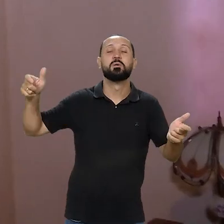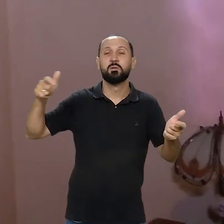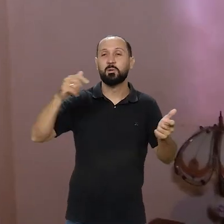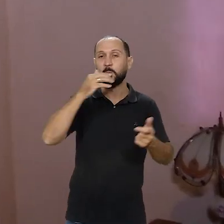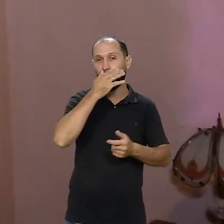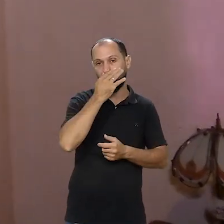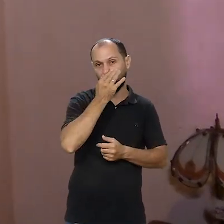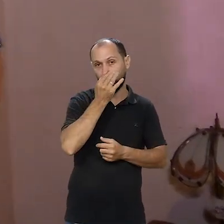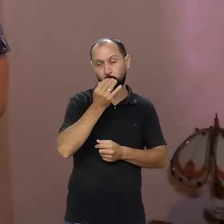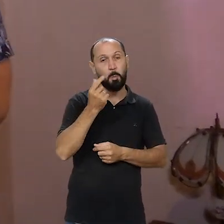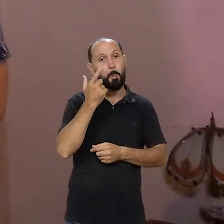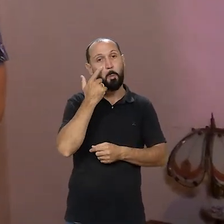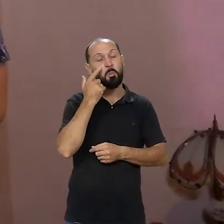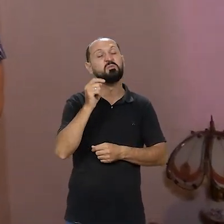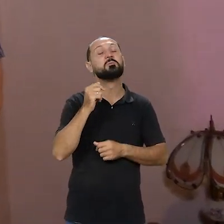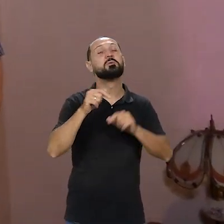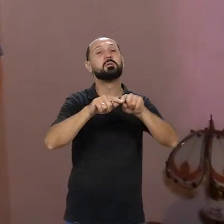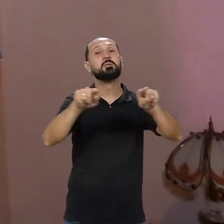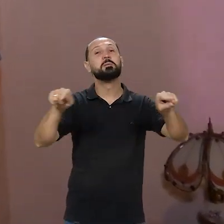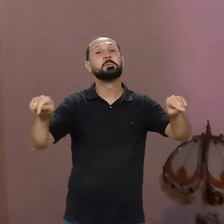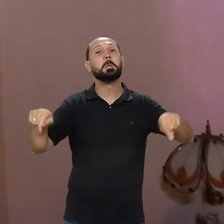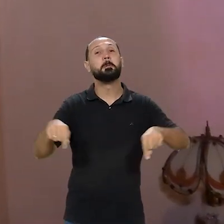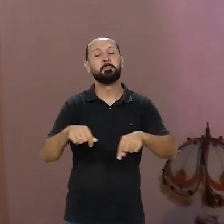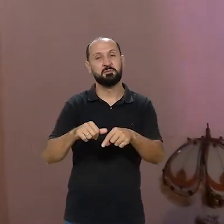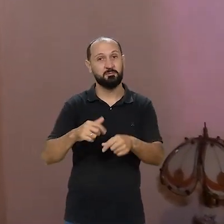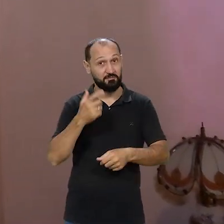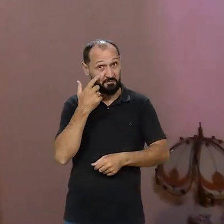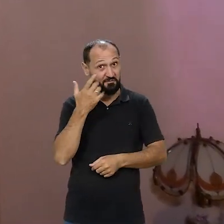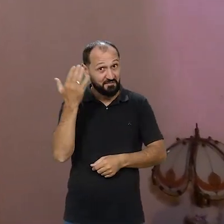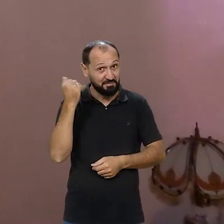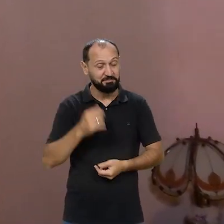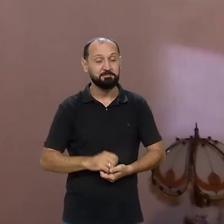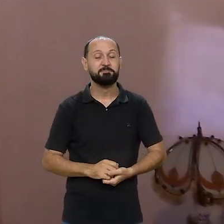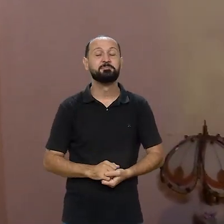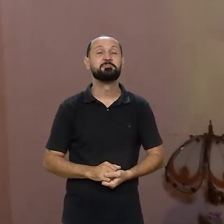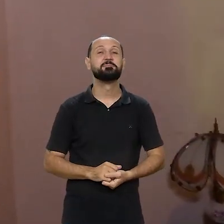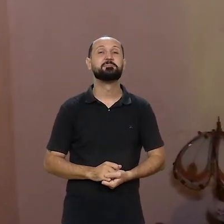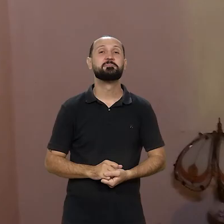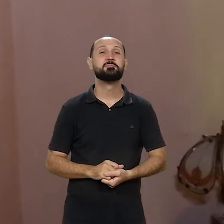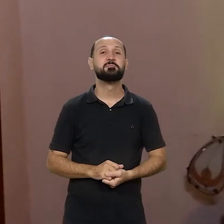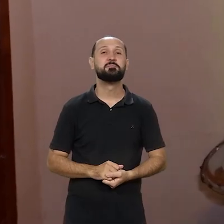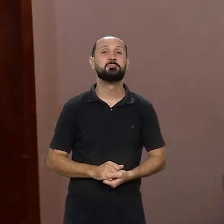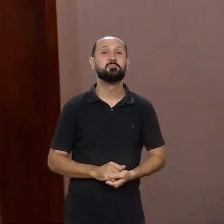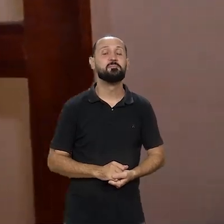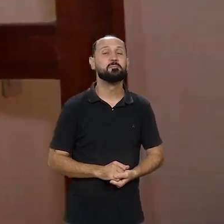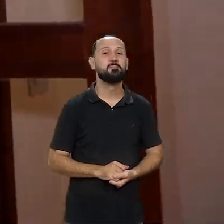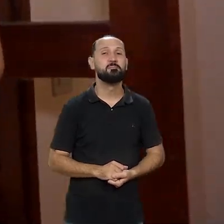mundo? Vamos ver como é que era o quintal do Manuel de Barros?